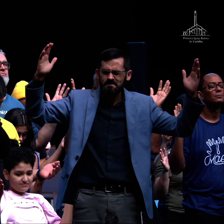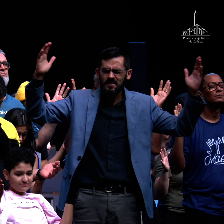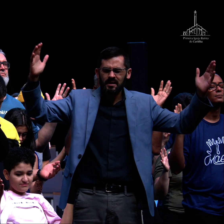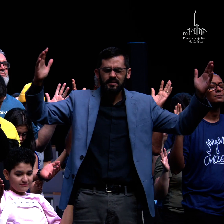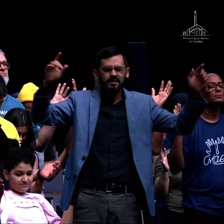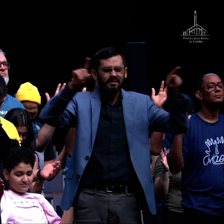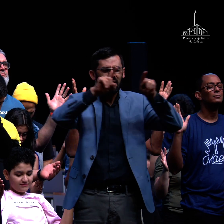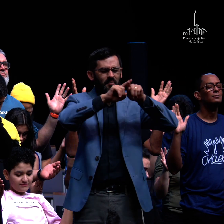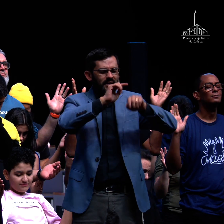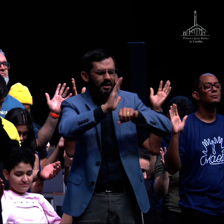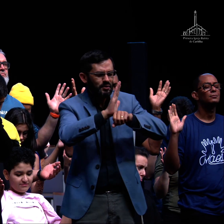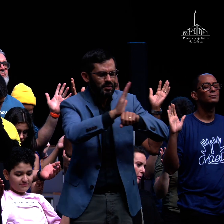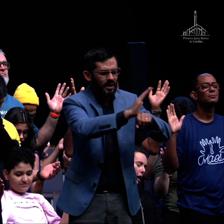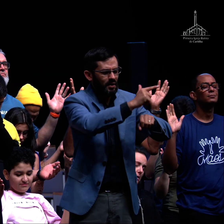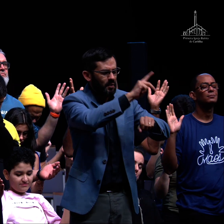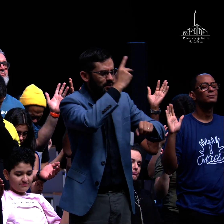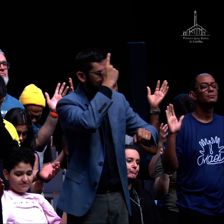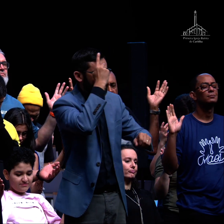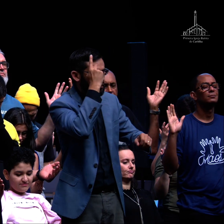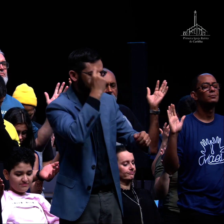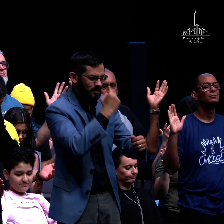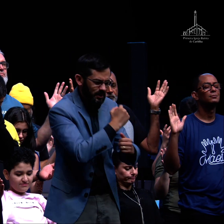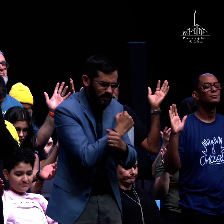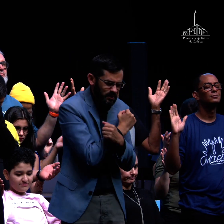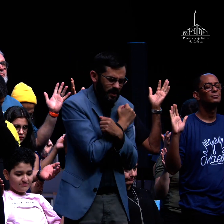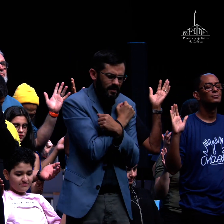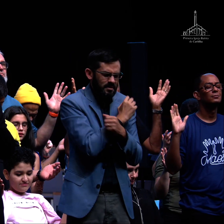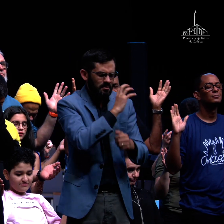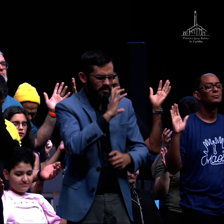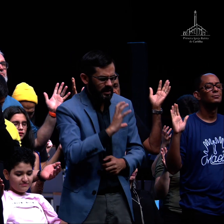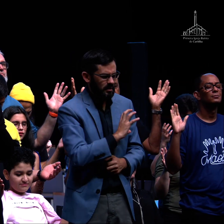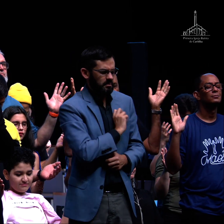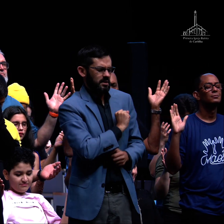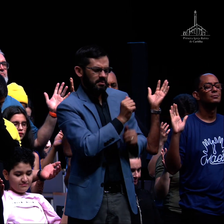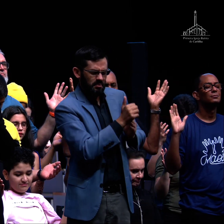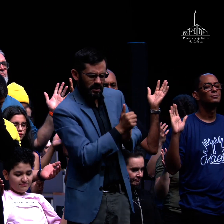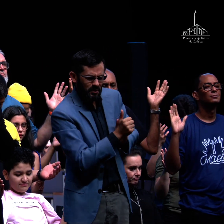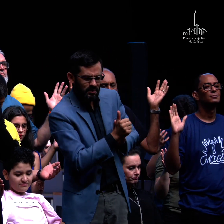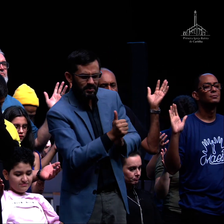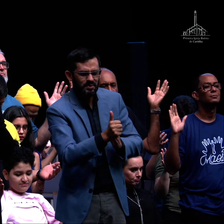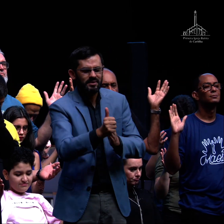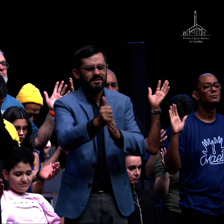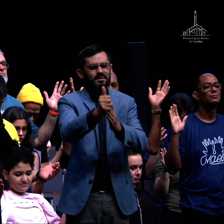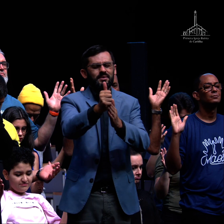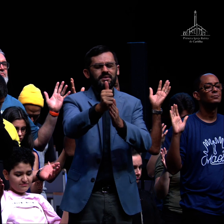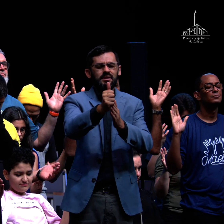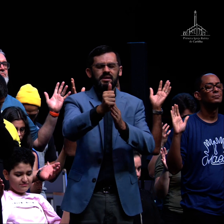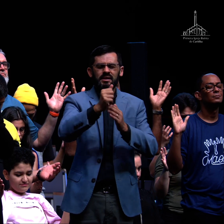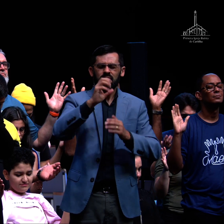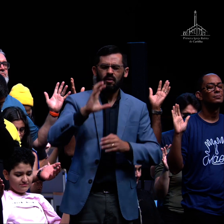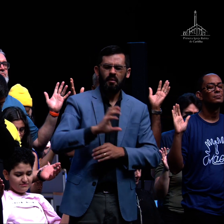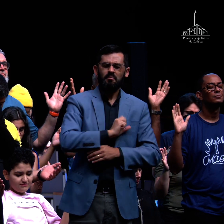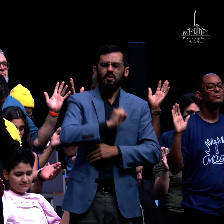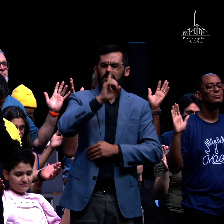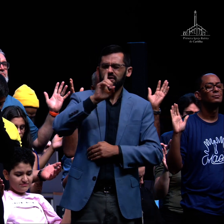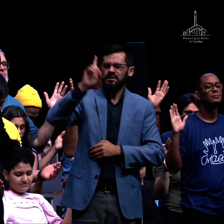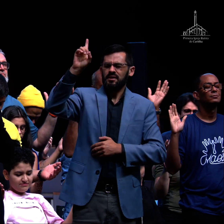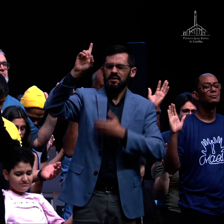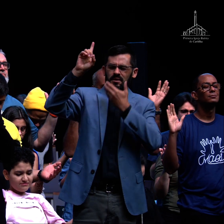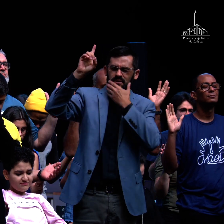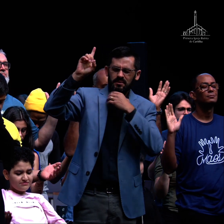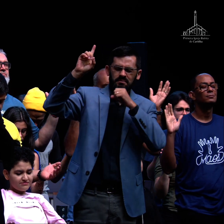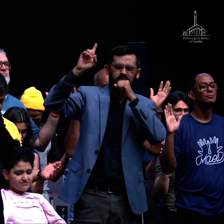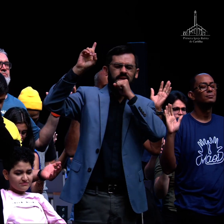direção de outros, para acolhê-los, para amá-los, para conduzi-los, Pai. E que o amor de Deus, o